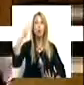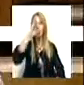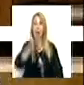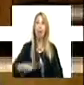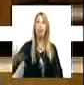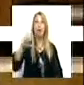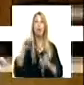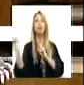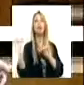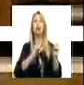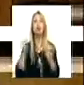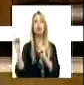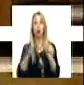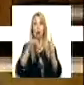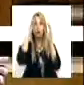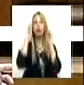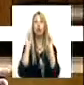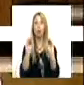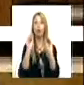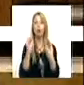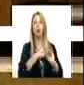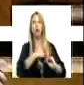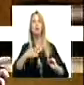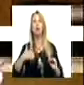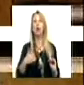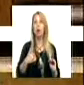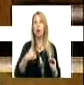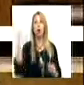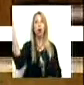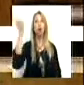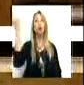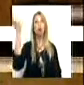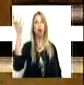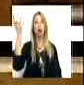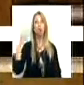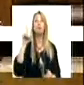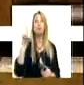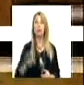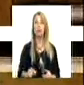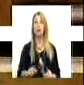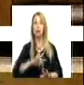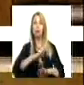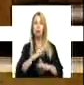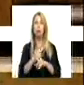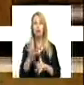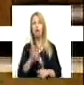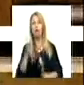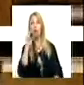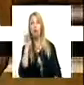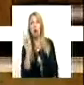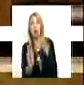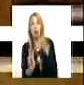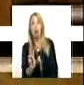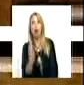nos transportes, na educação, na saúde, na cultura e também um outro olhar sobre